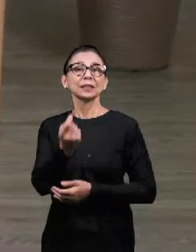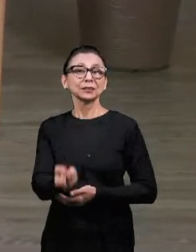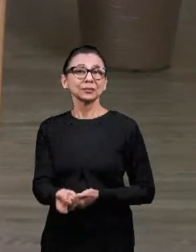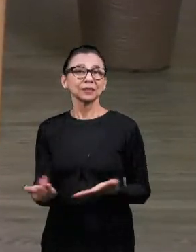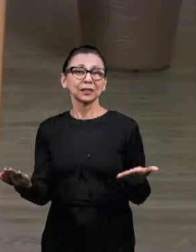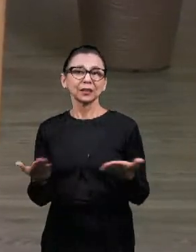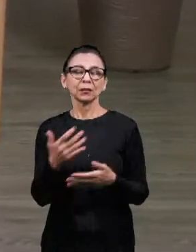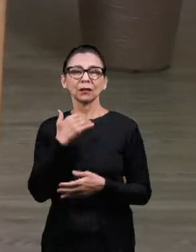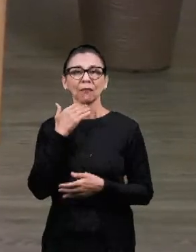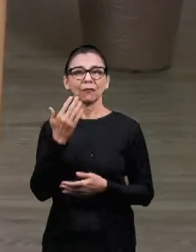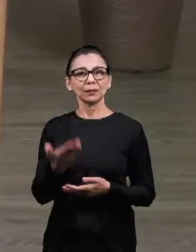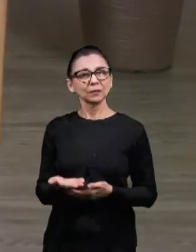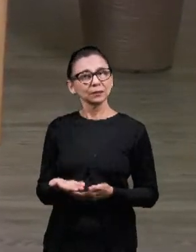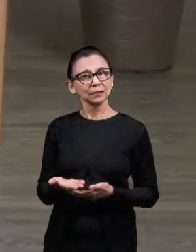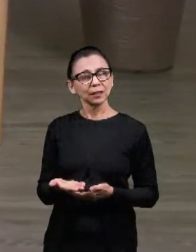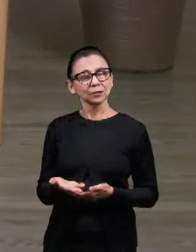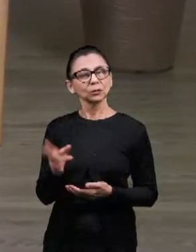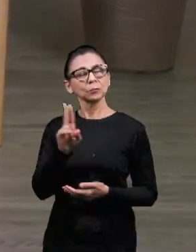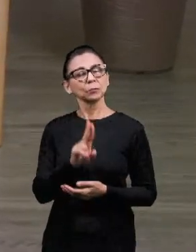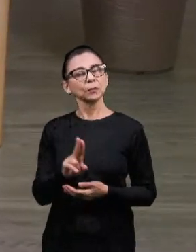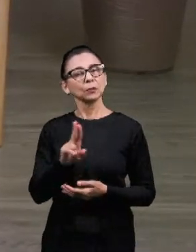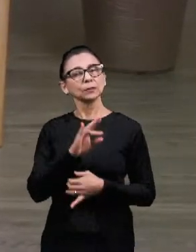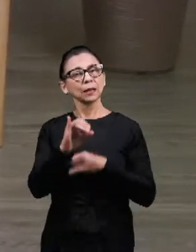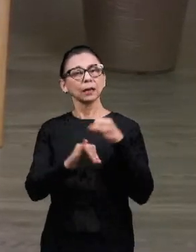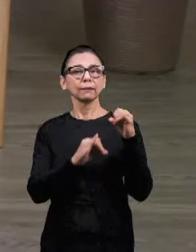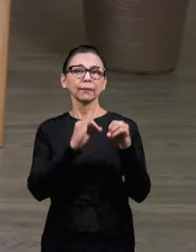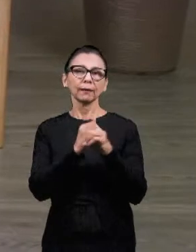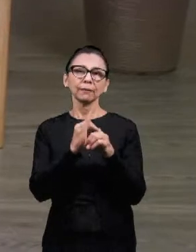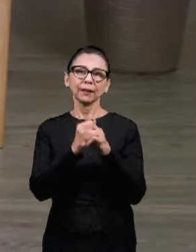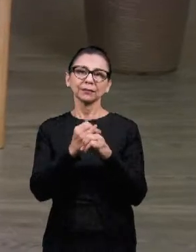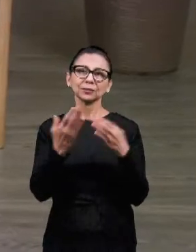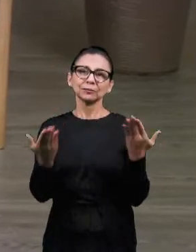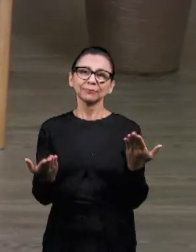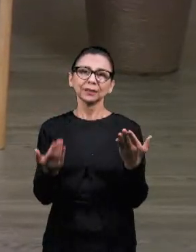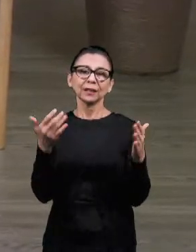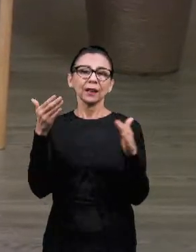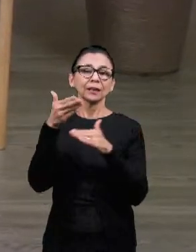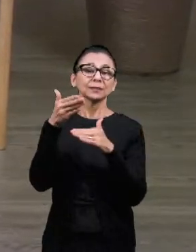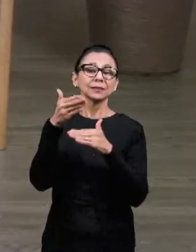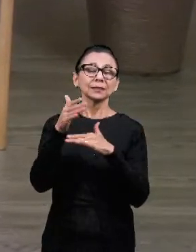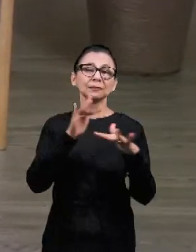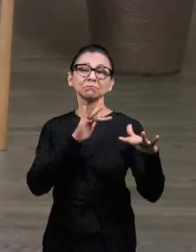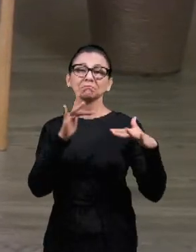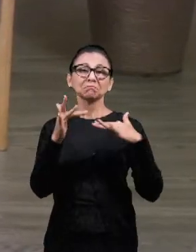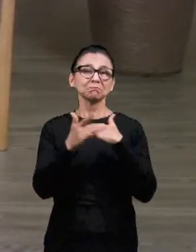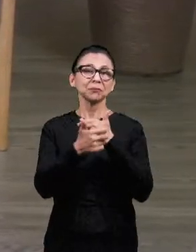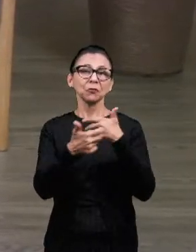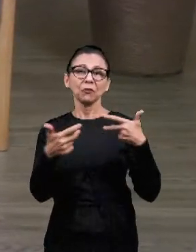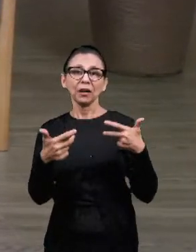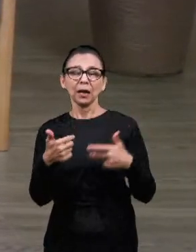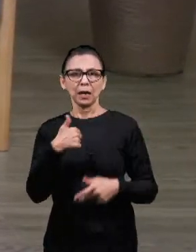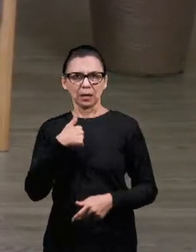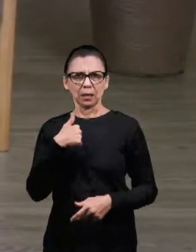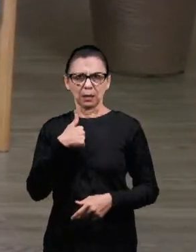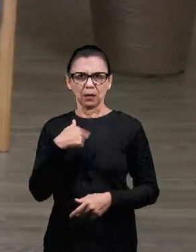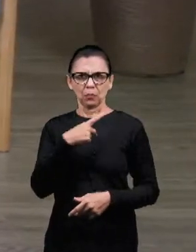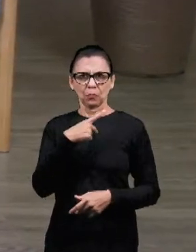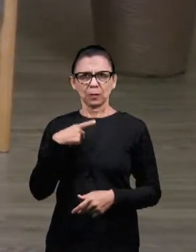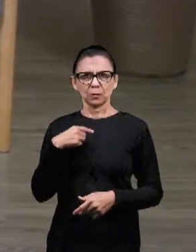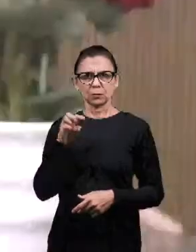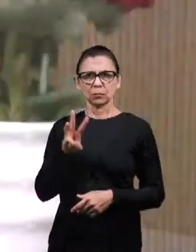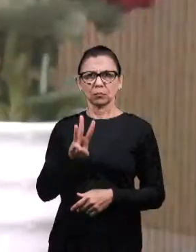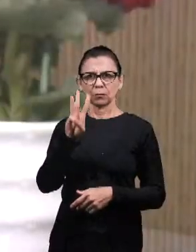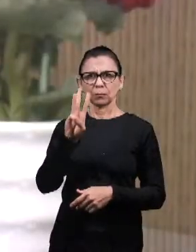lançar produtos e aperfeiçoar esses produtos. Sim. Eu fiz uma reunião de jovens, eu e o pastor Walter Babo,